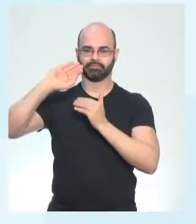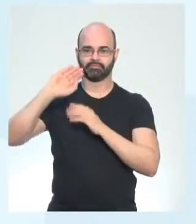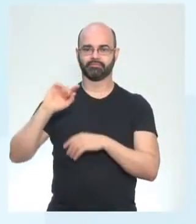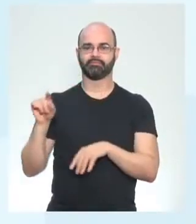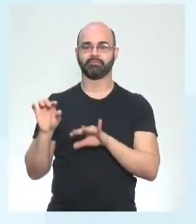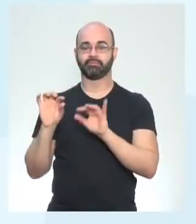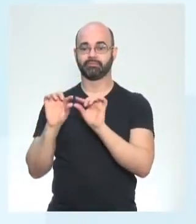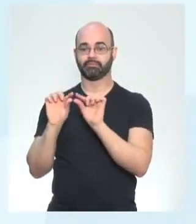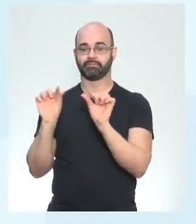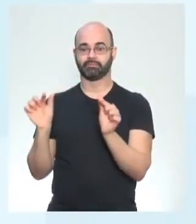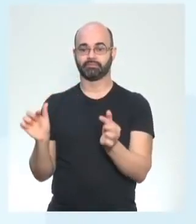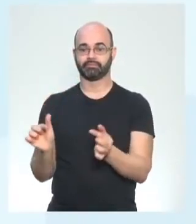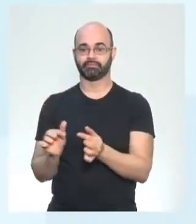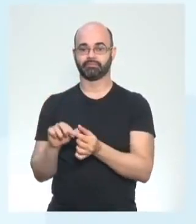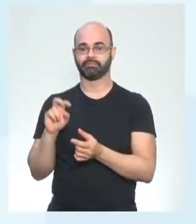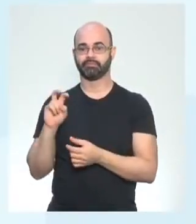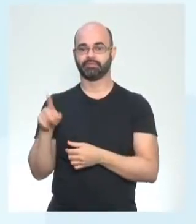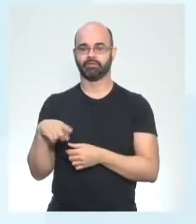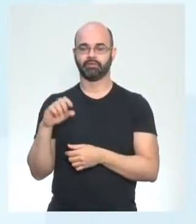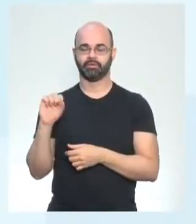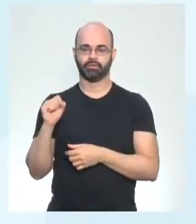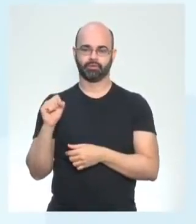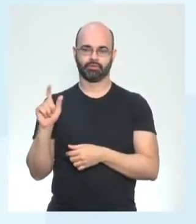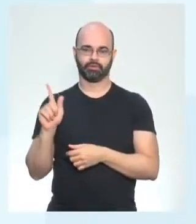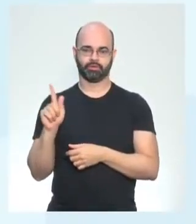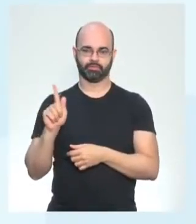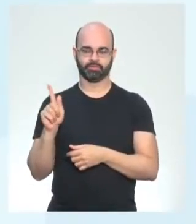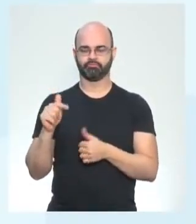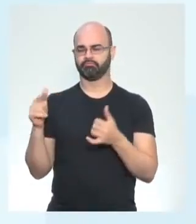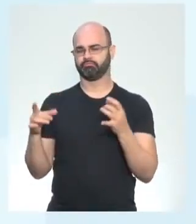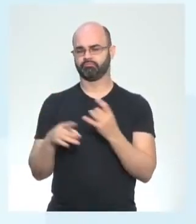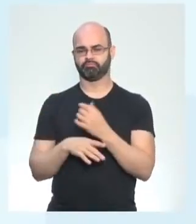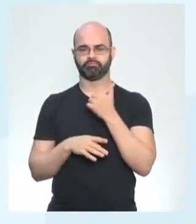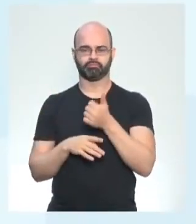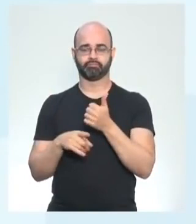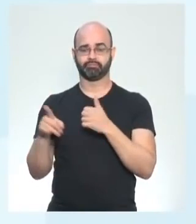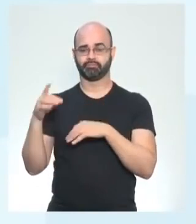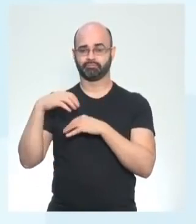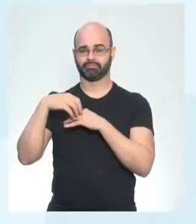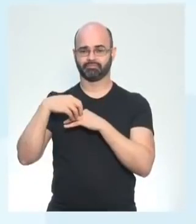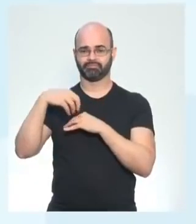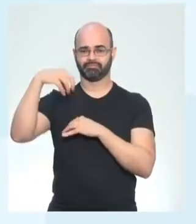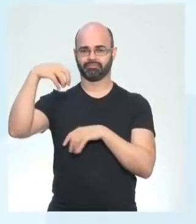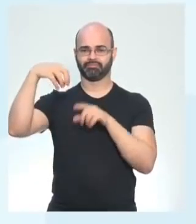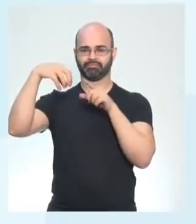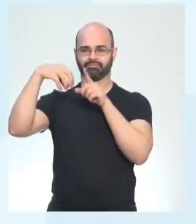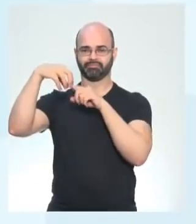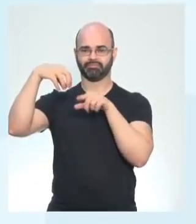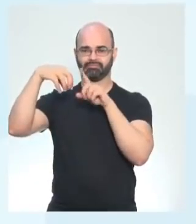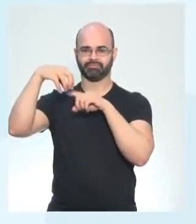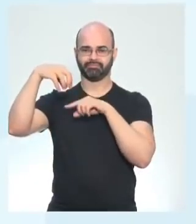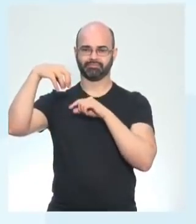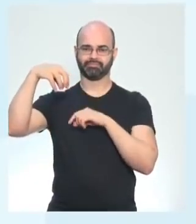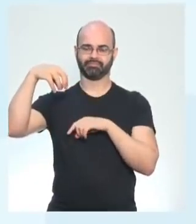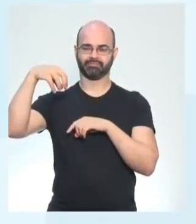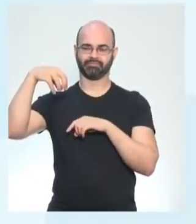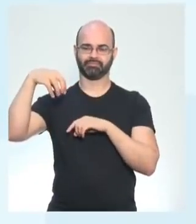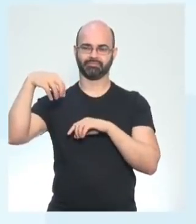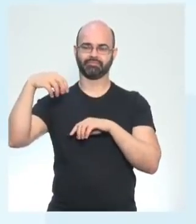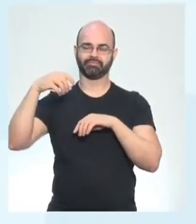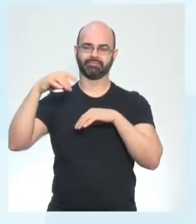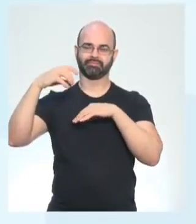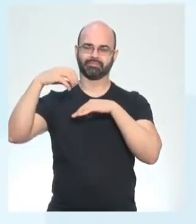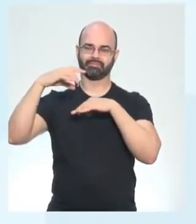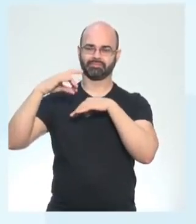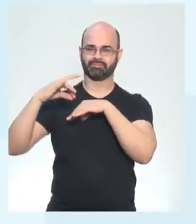5,8 gramas, bem simples, não preciso converter em nada. Já o pedaço ali do anel, né, o pedaço do diamante, Tony, Sim.